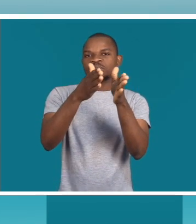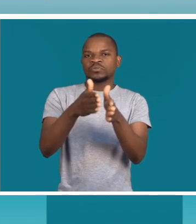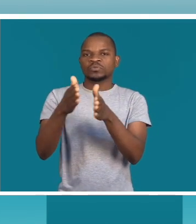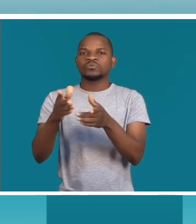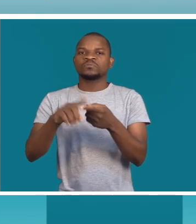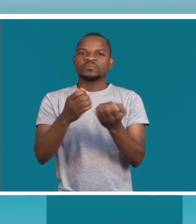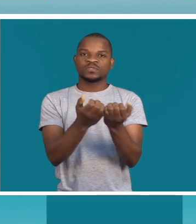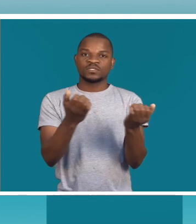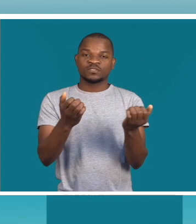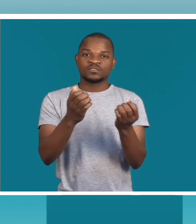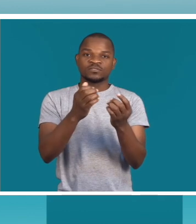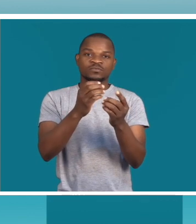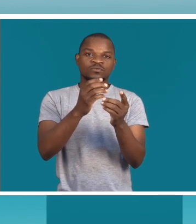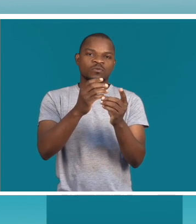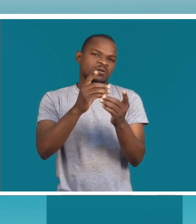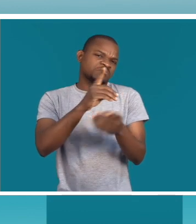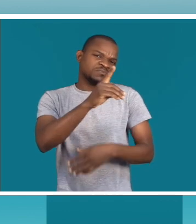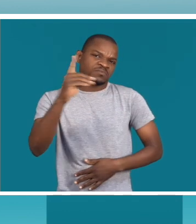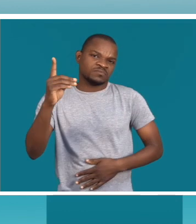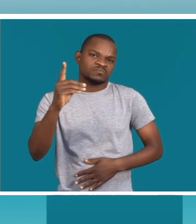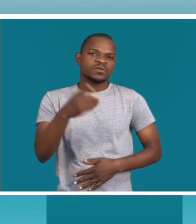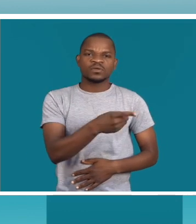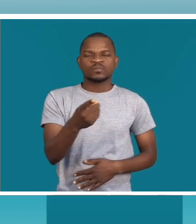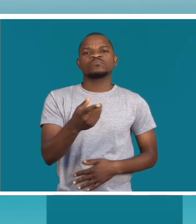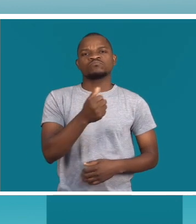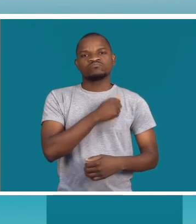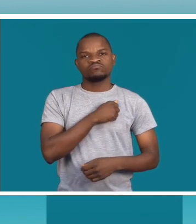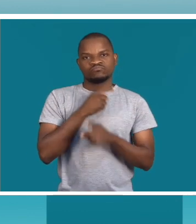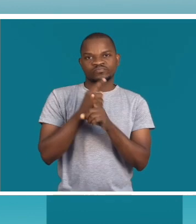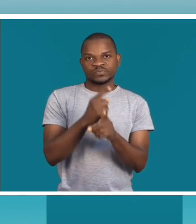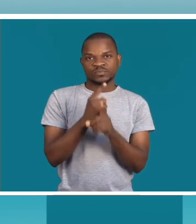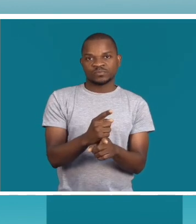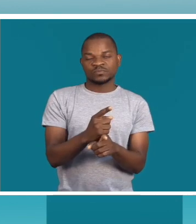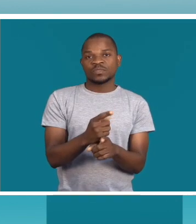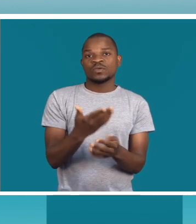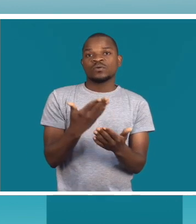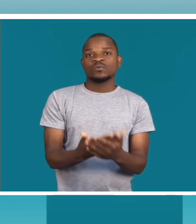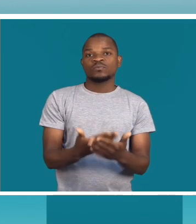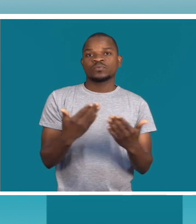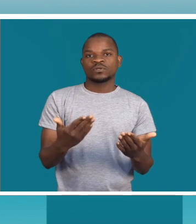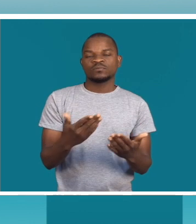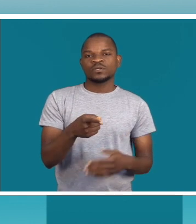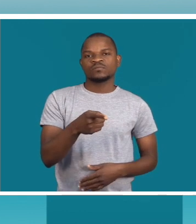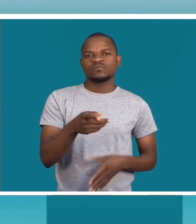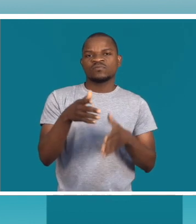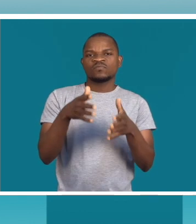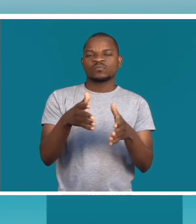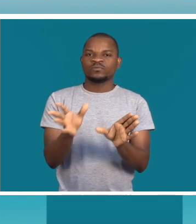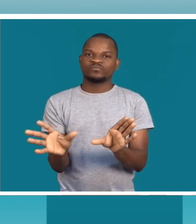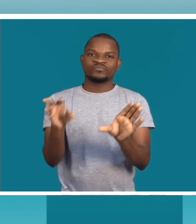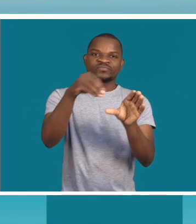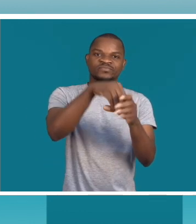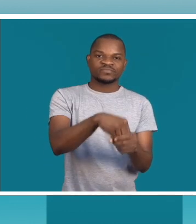gostam e que gostariam também de fazer partos. Porque é uma das formas de integração,